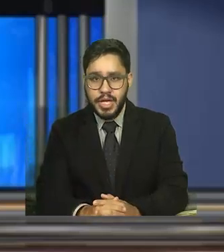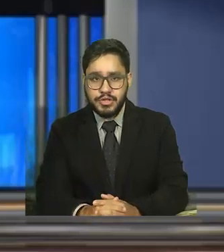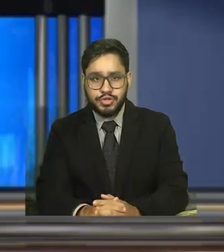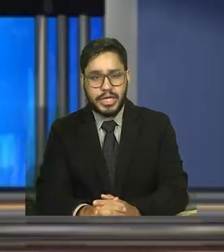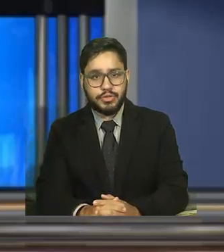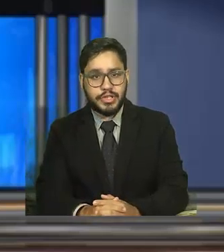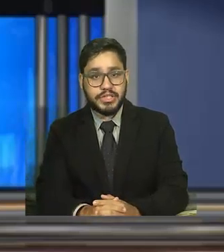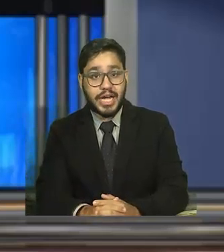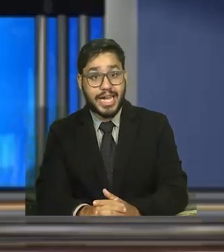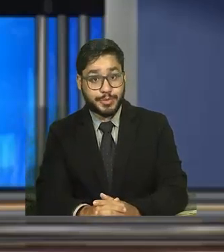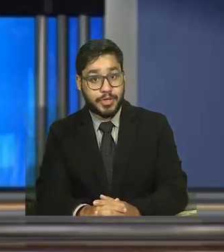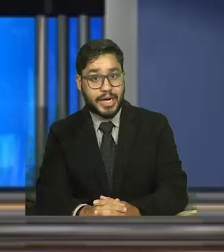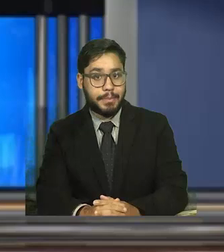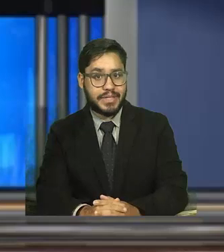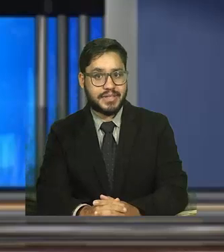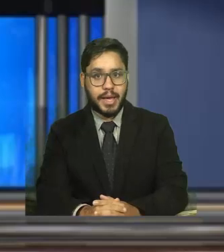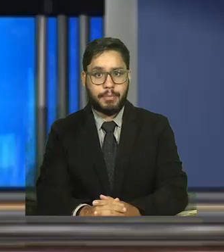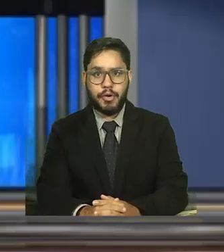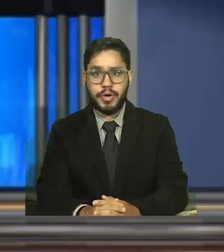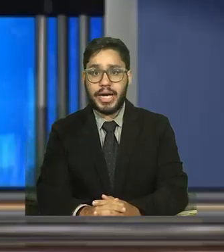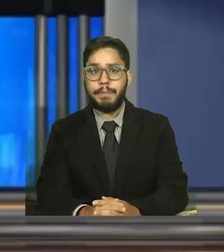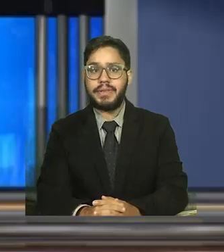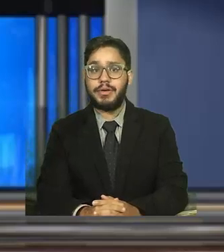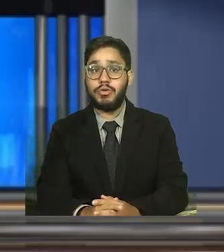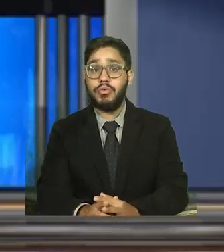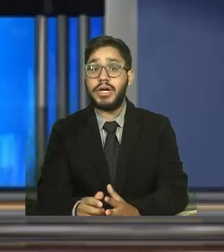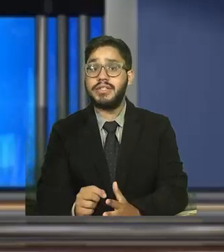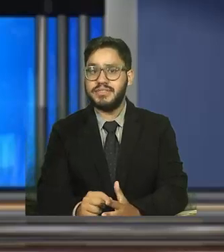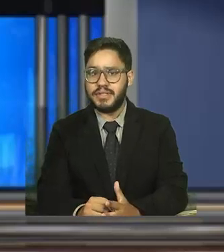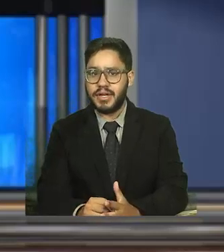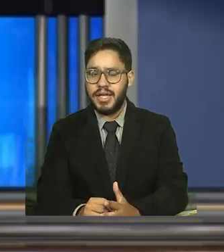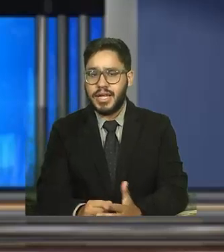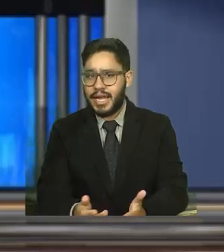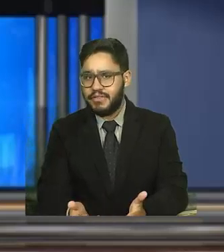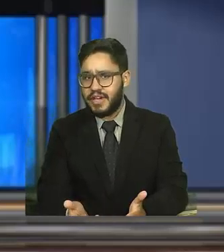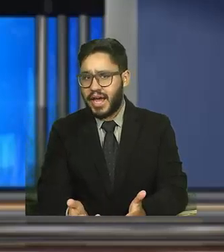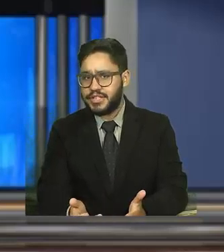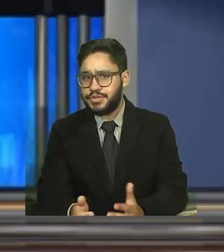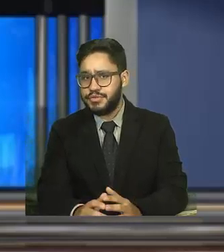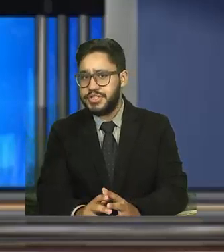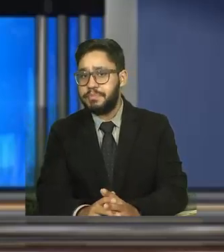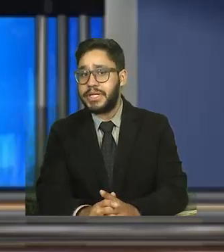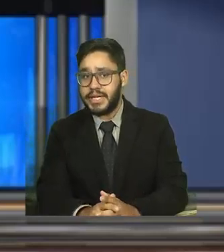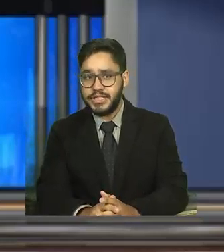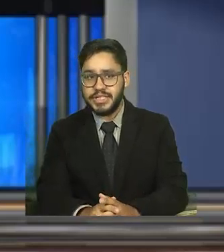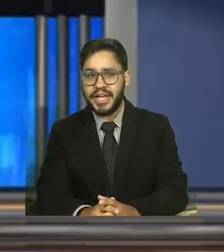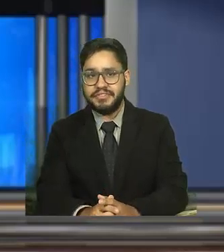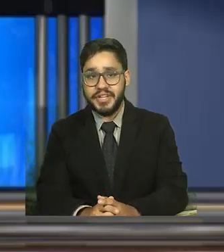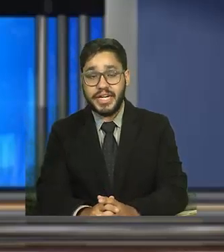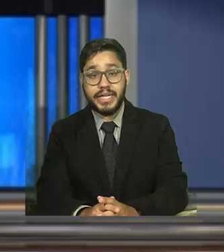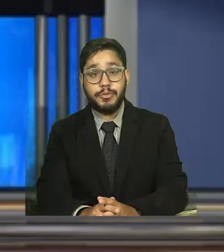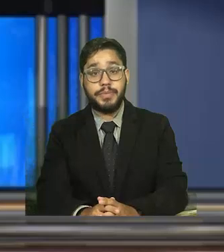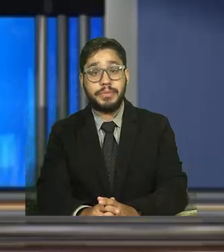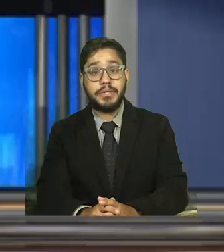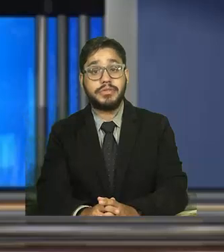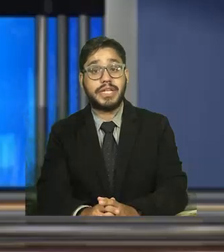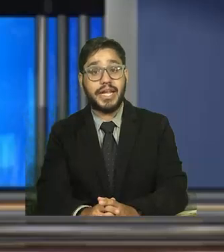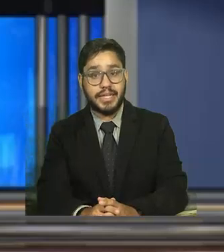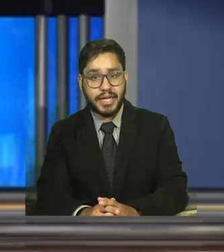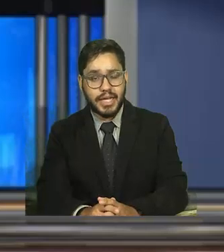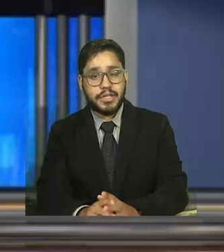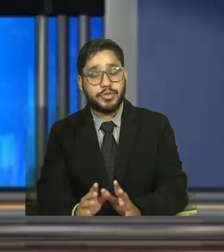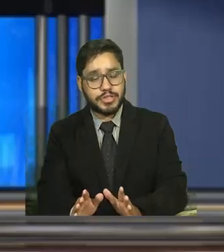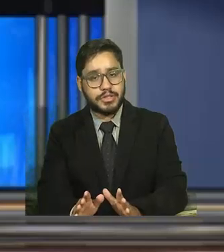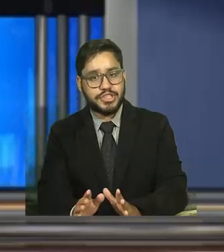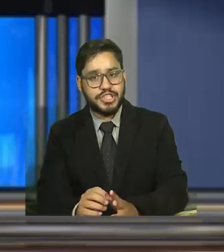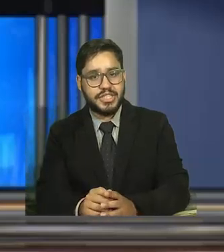filme, jogadores raspam a cabeça em apoio a capitão com câncer, live action de Branca de Neve ganha o primeiro